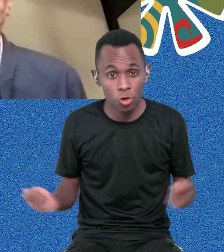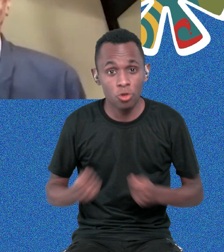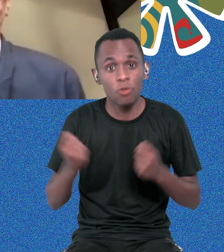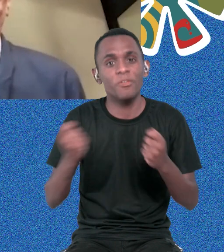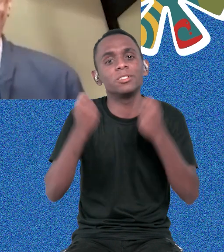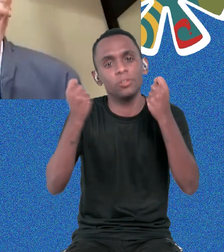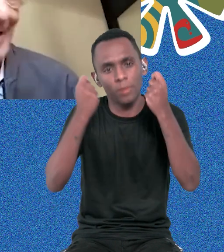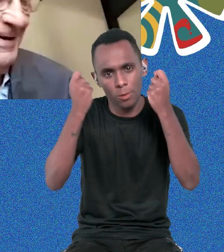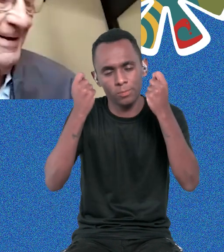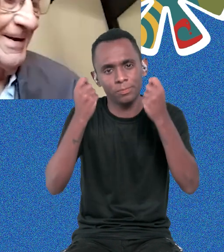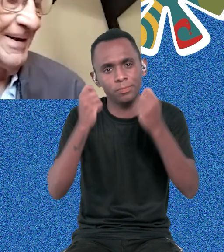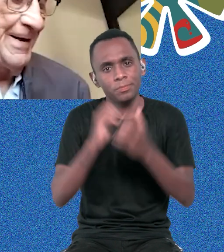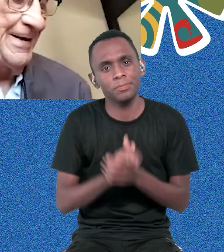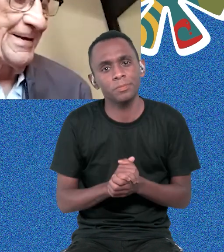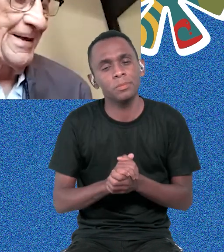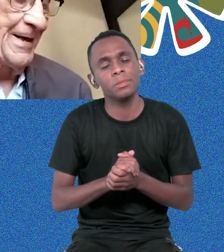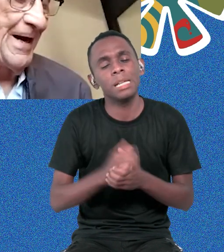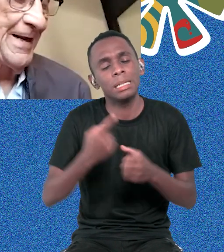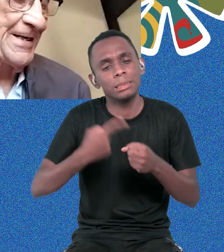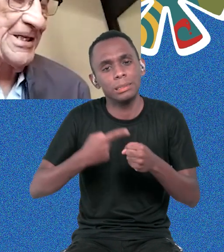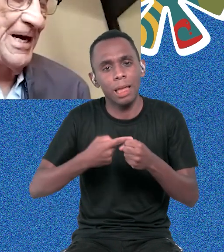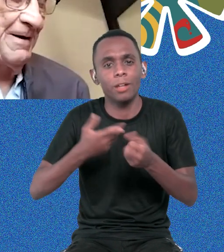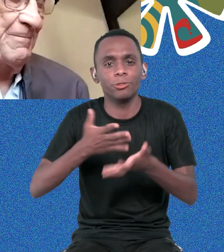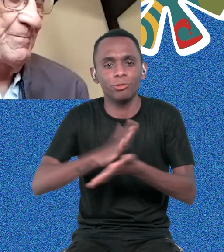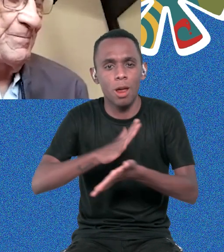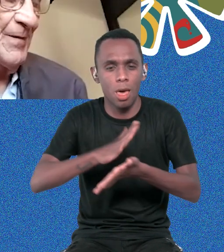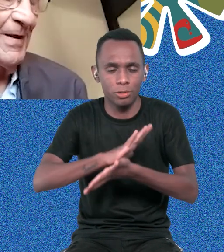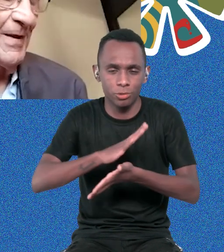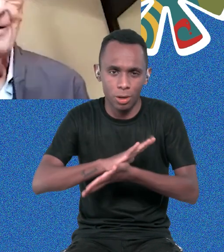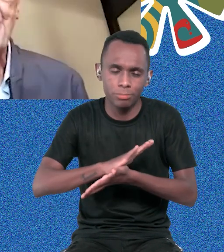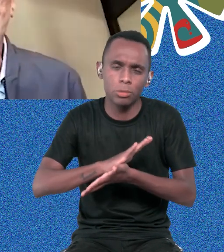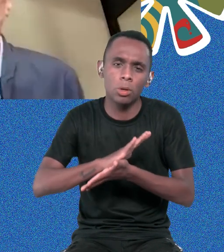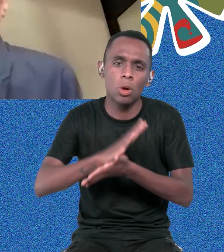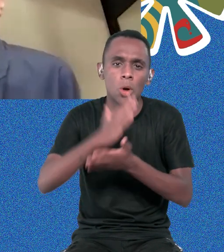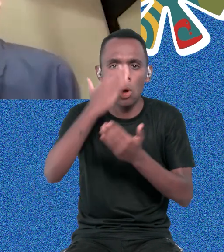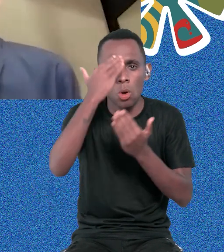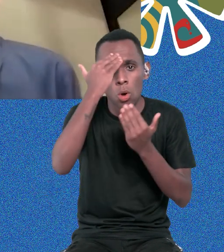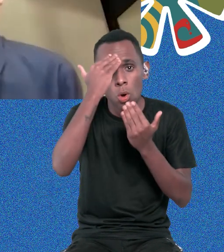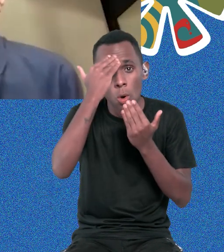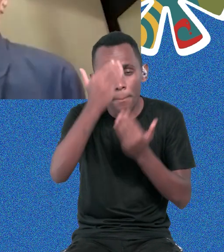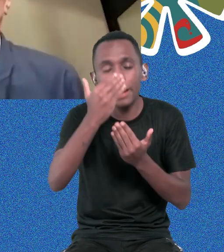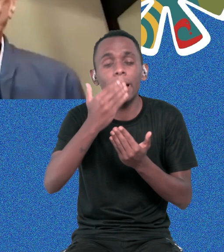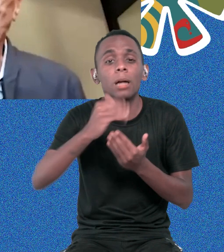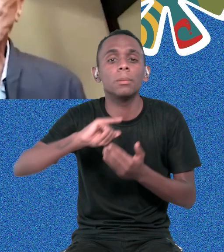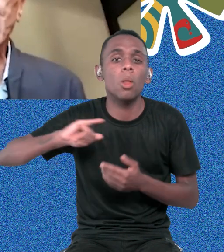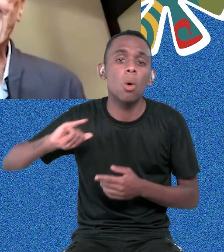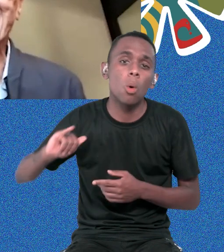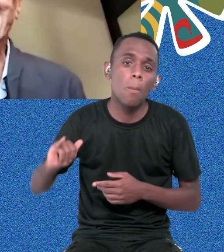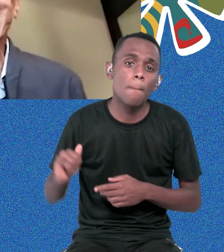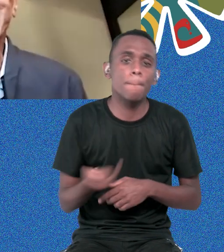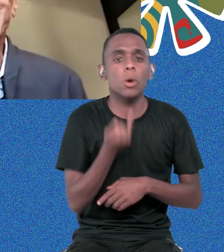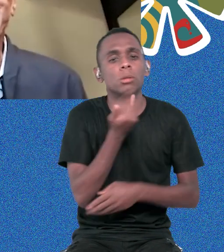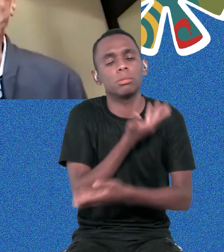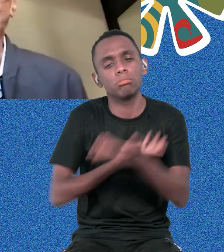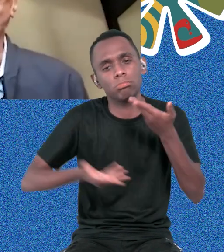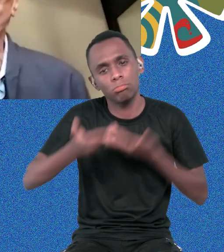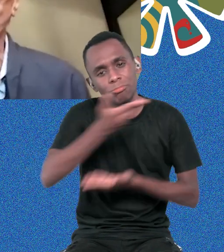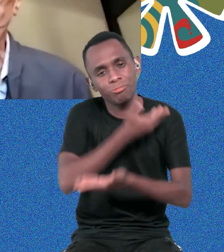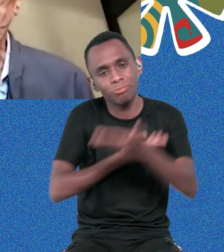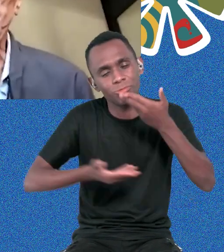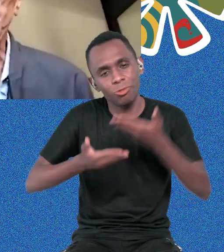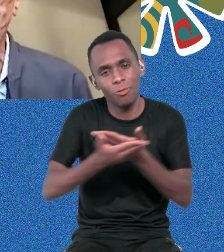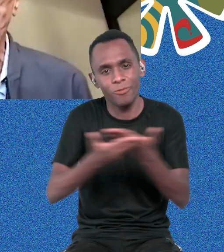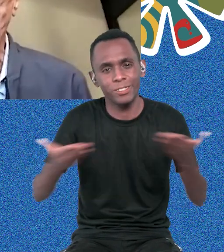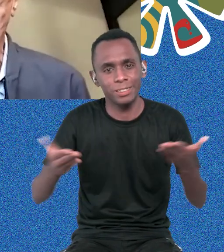festival aí de Araxá. Muito obrigado pela oportunidade de dialogar